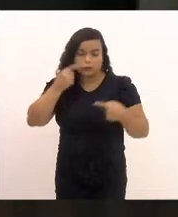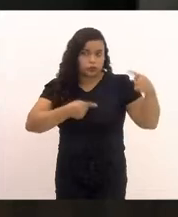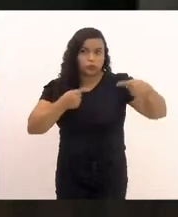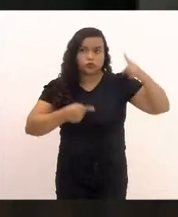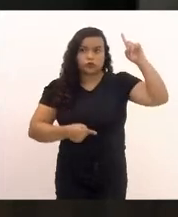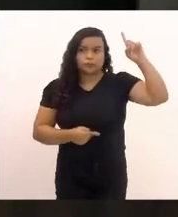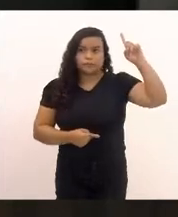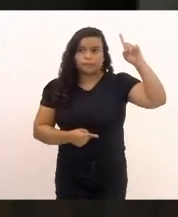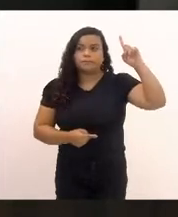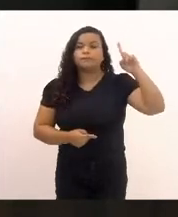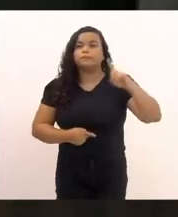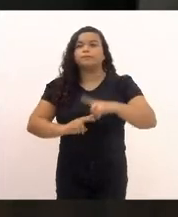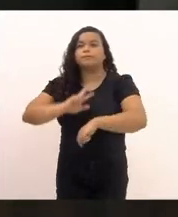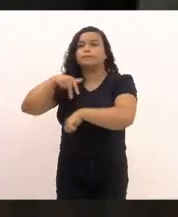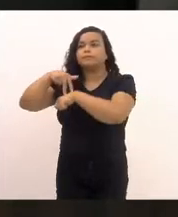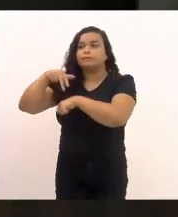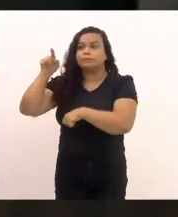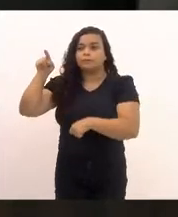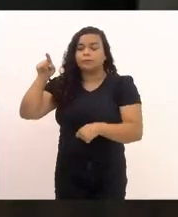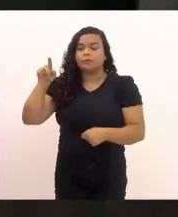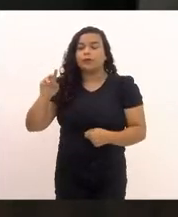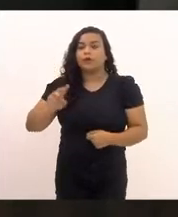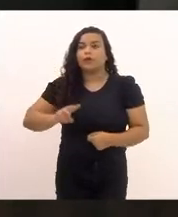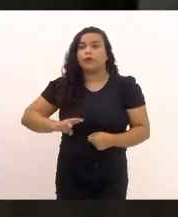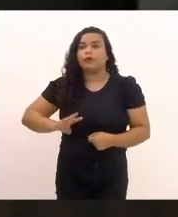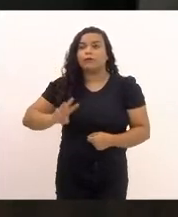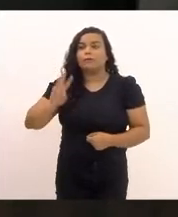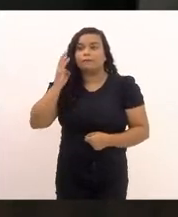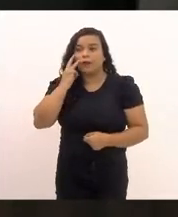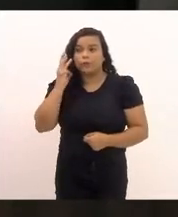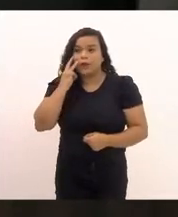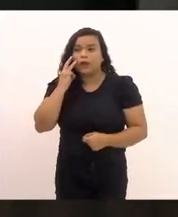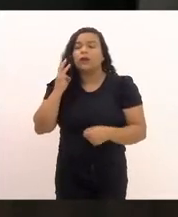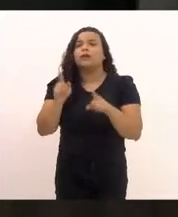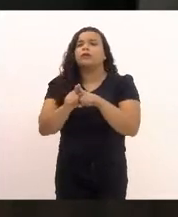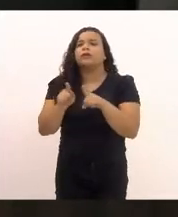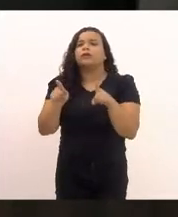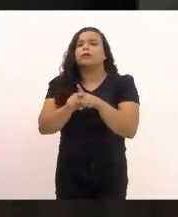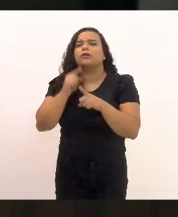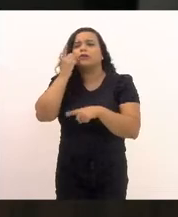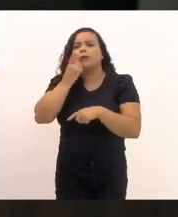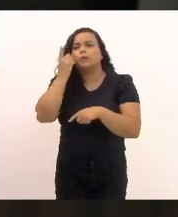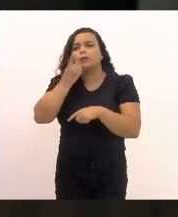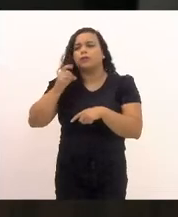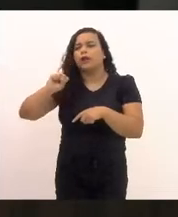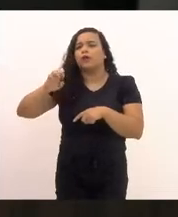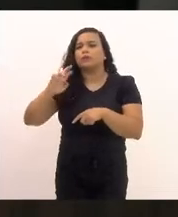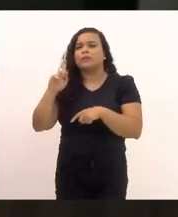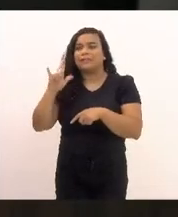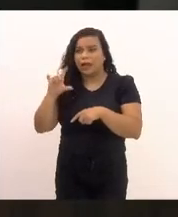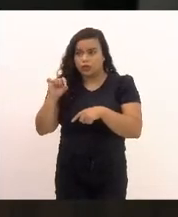para discutir. Primeiro, Valdeque Carneiro, logo em seguida, deputado autor Sérgio Fernandes.